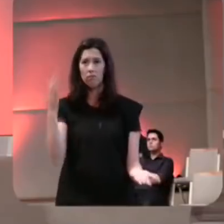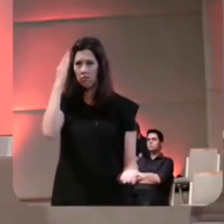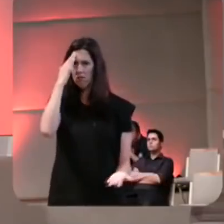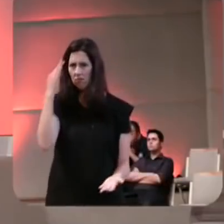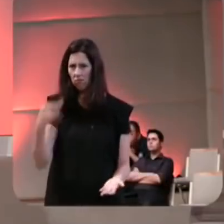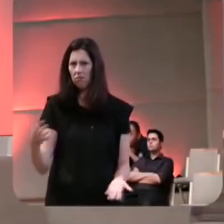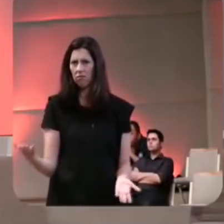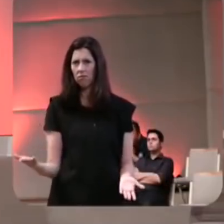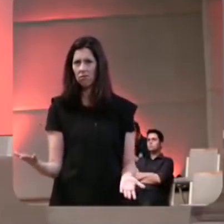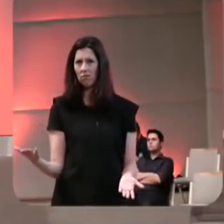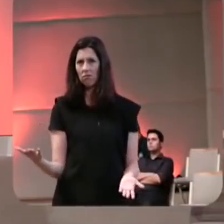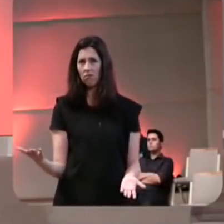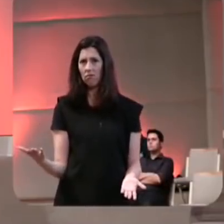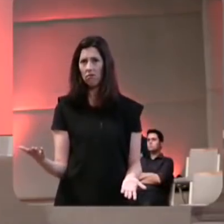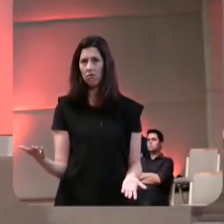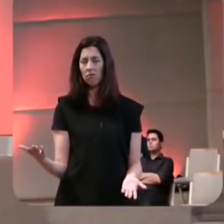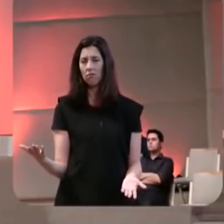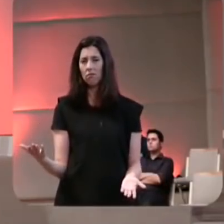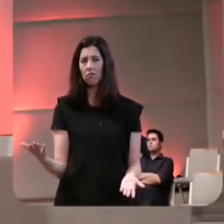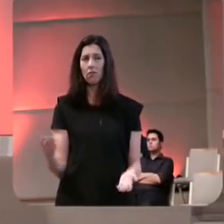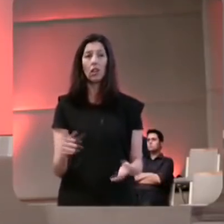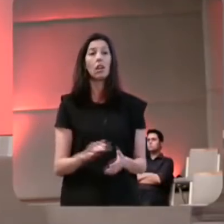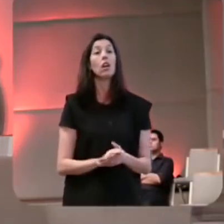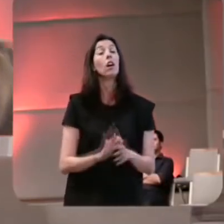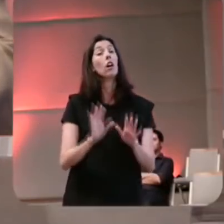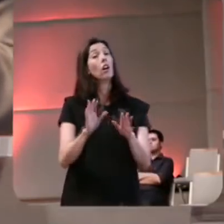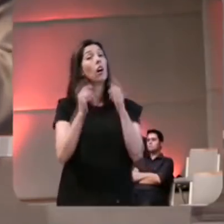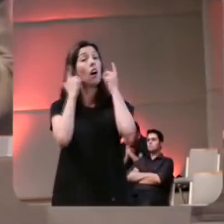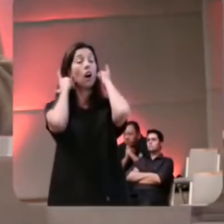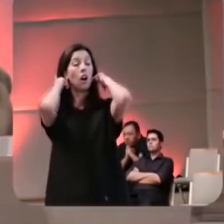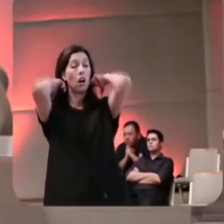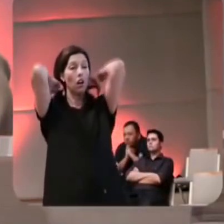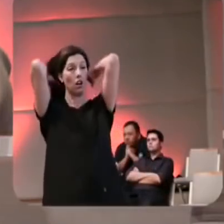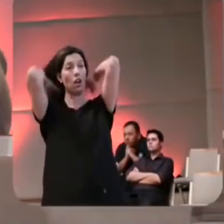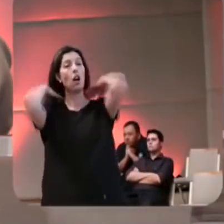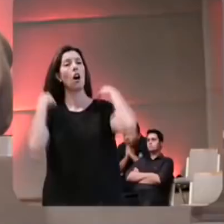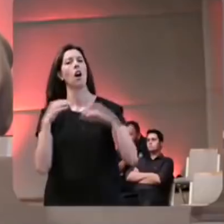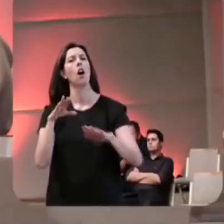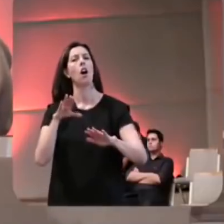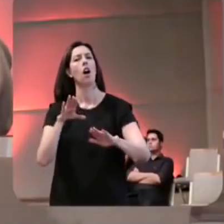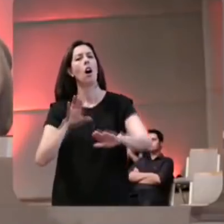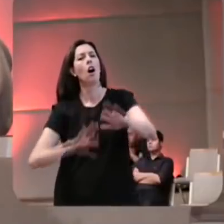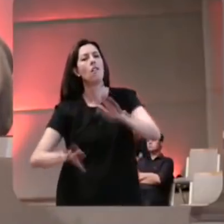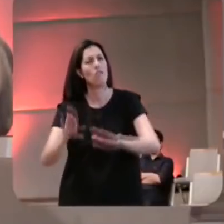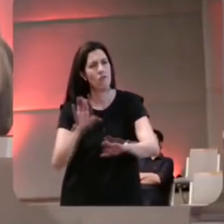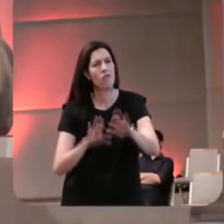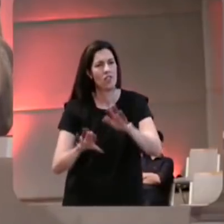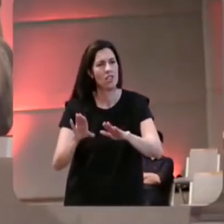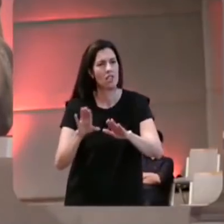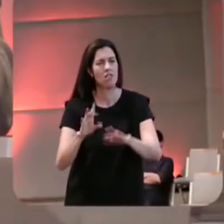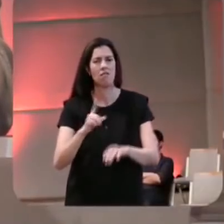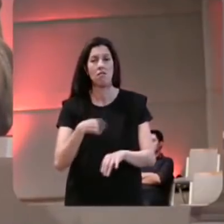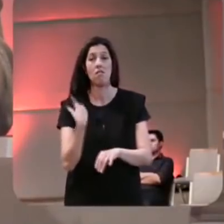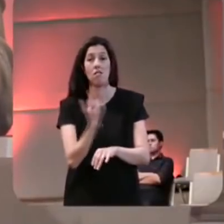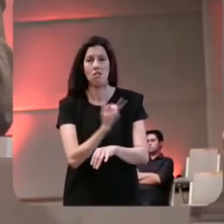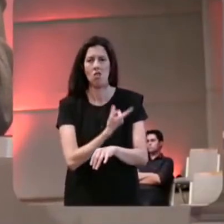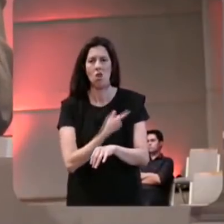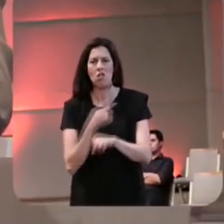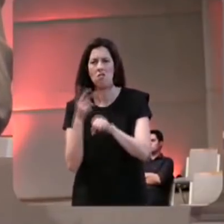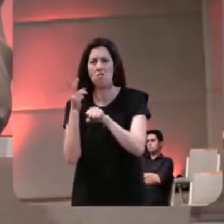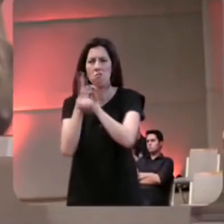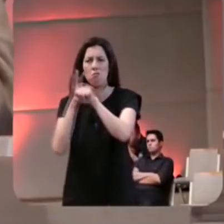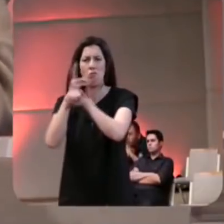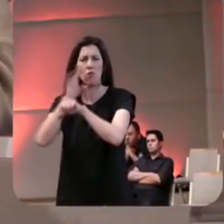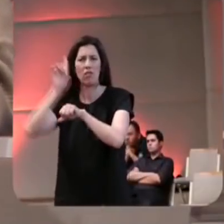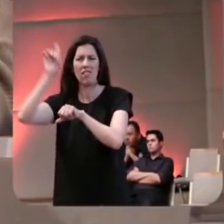porque nunca busquem na mesma intensidade, é porque muitas vezes o foco da nossa vida está